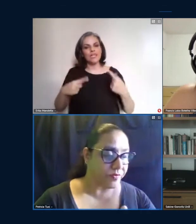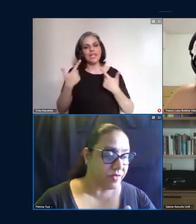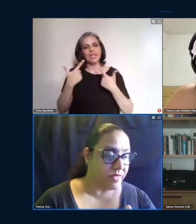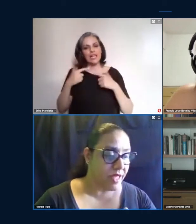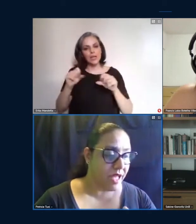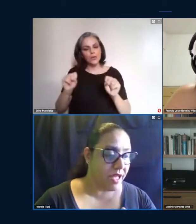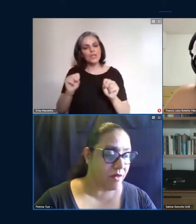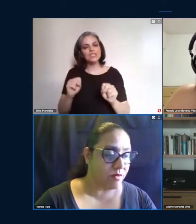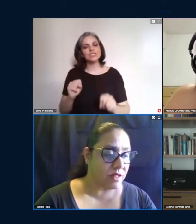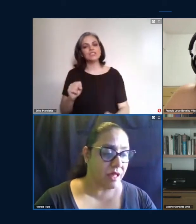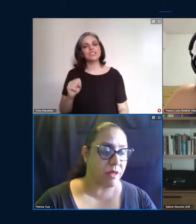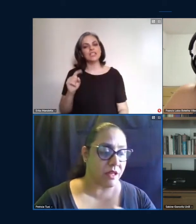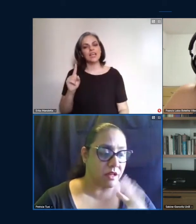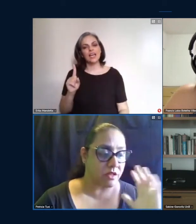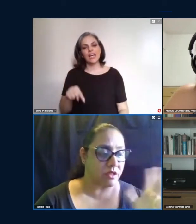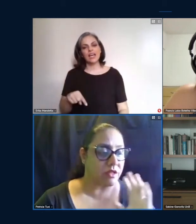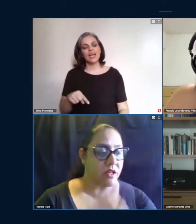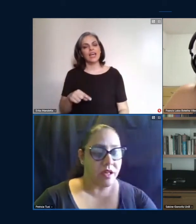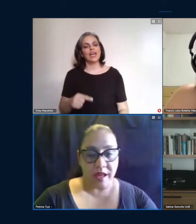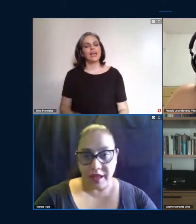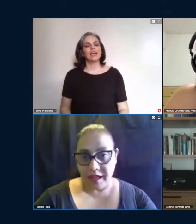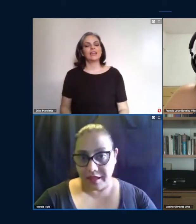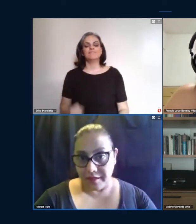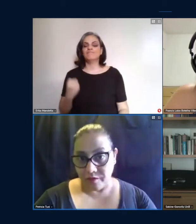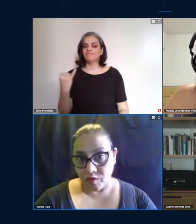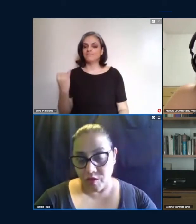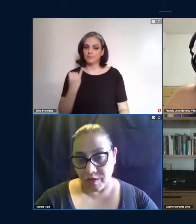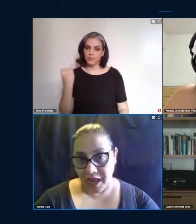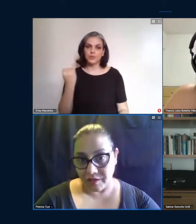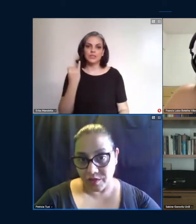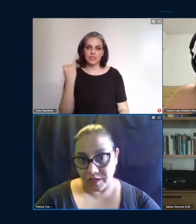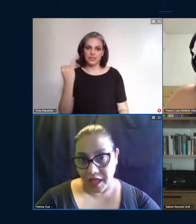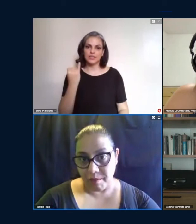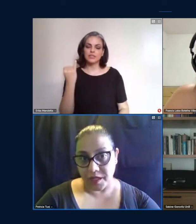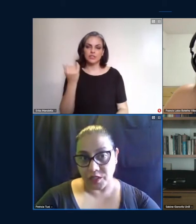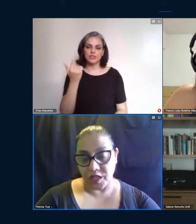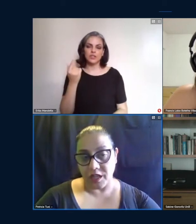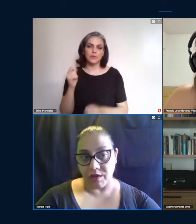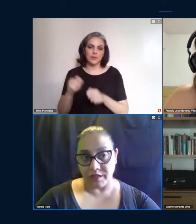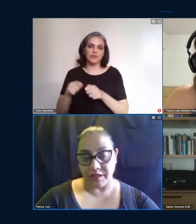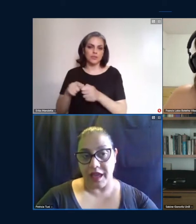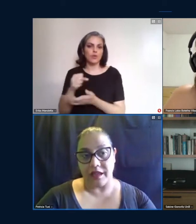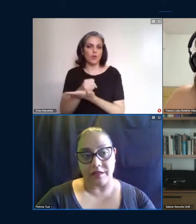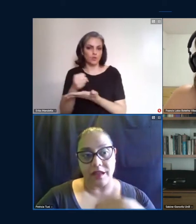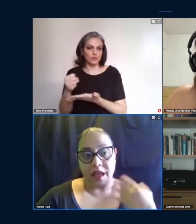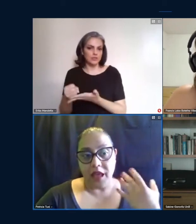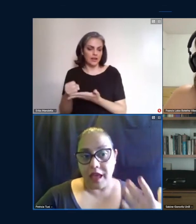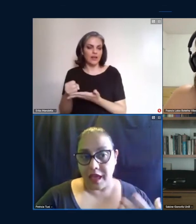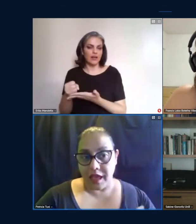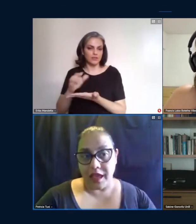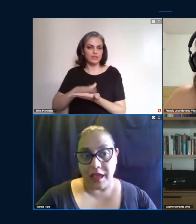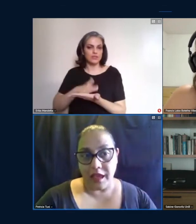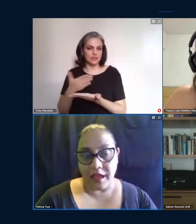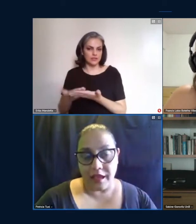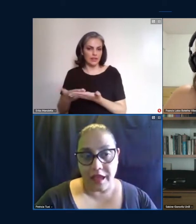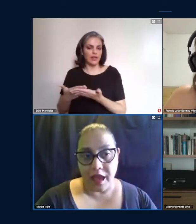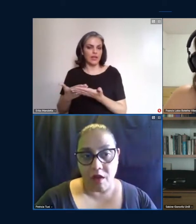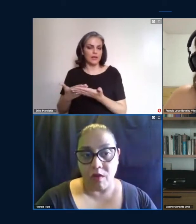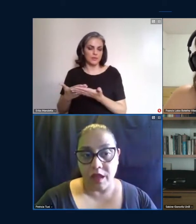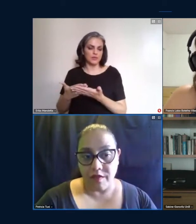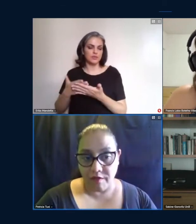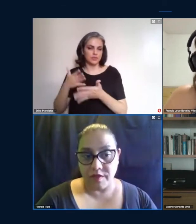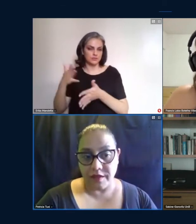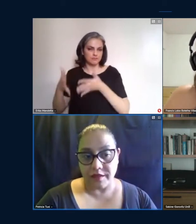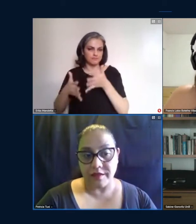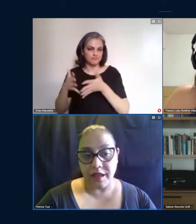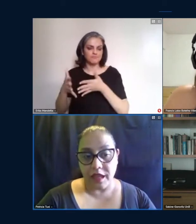um determinante dos contratos de intérprete de língua de sinais, é